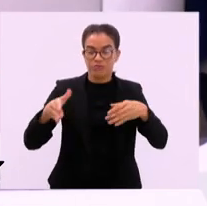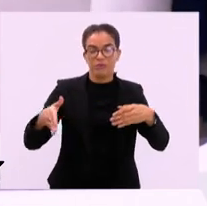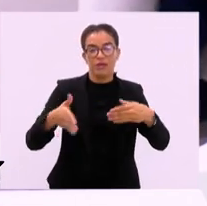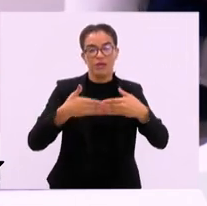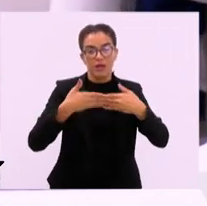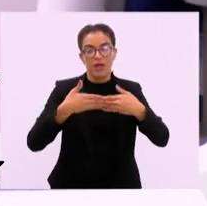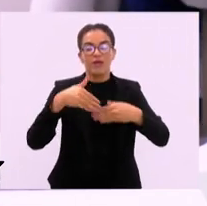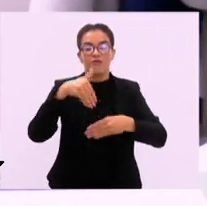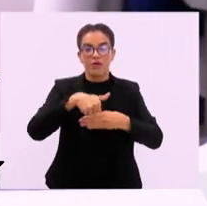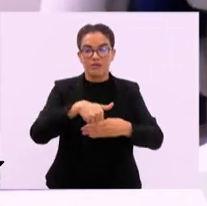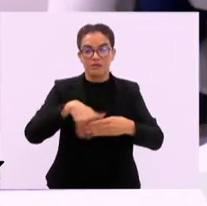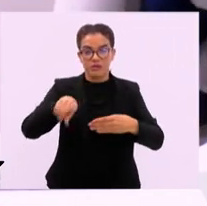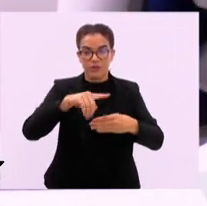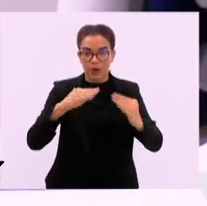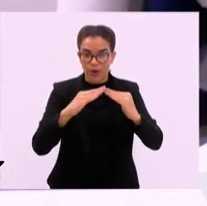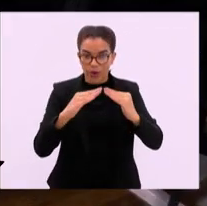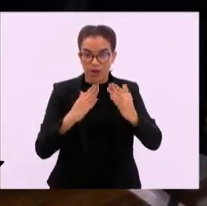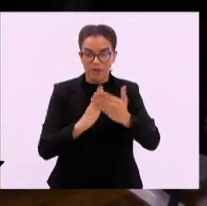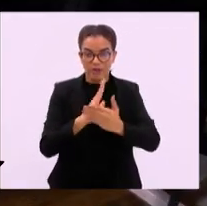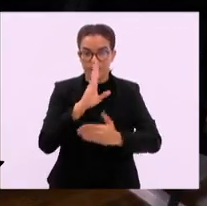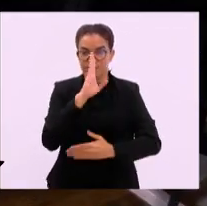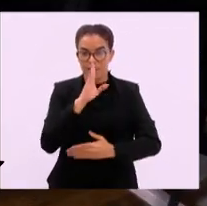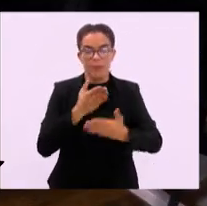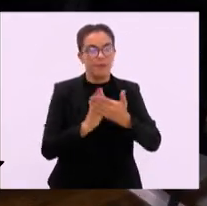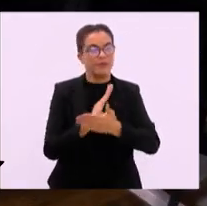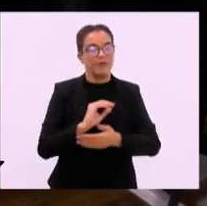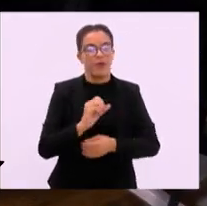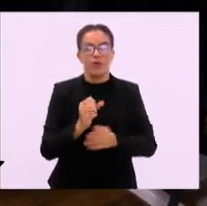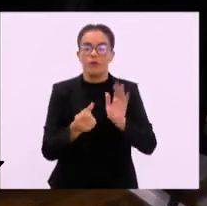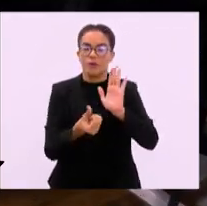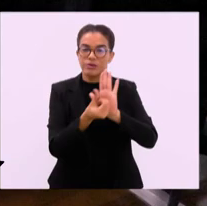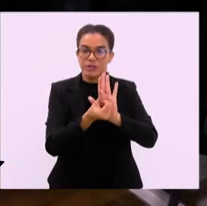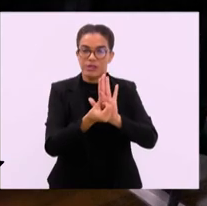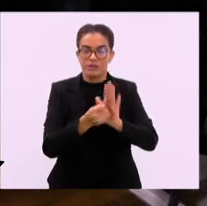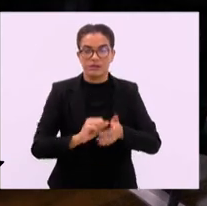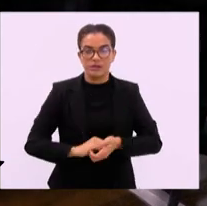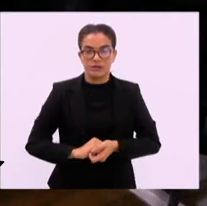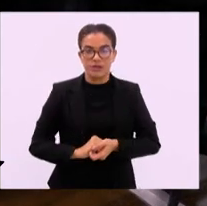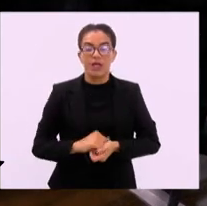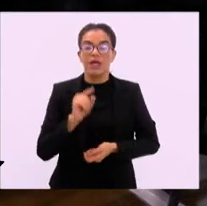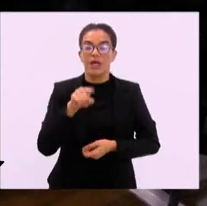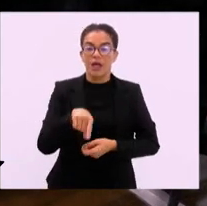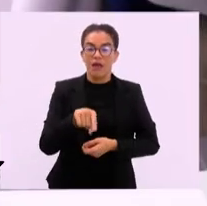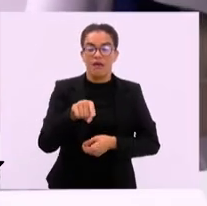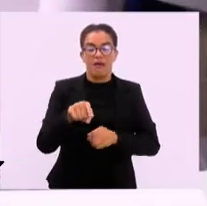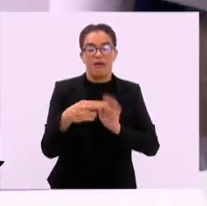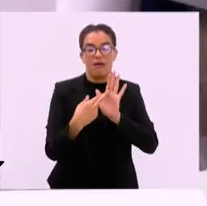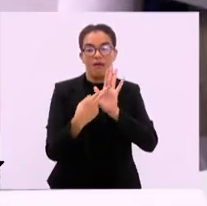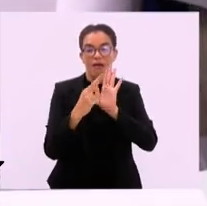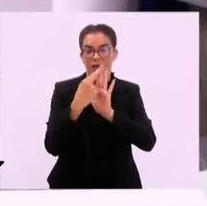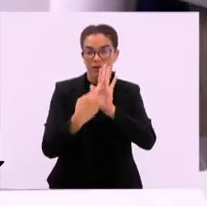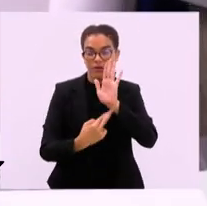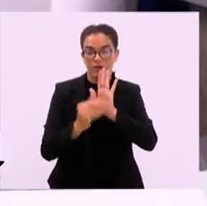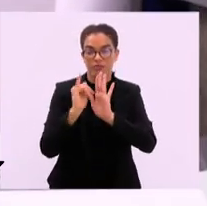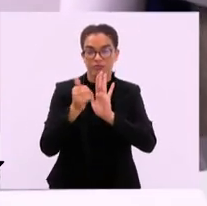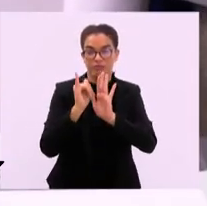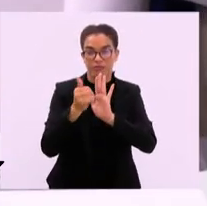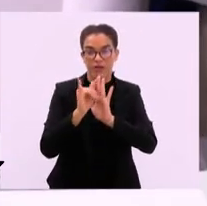a discussão. Em votação, os senhores que aprovam permaneçam como estão. Aprovado o item 6 da pauta, relatoria do deputado Filipinho